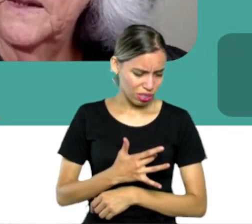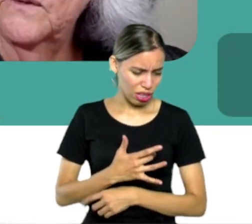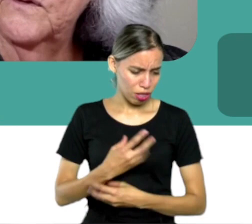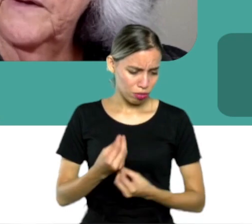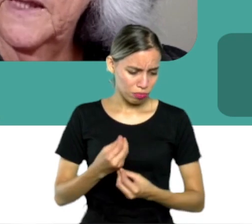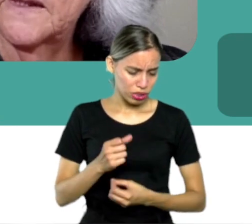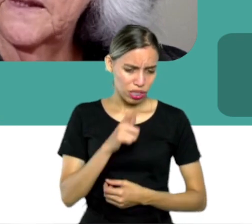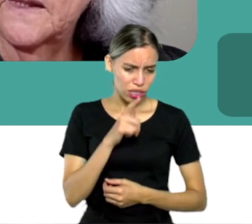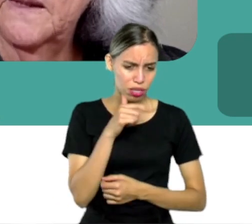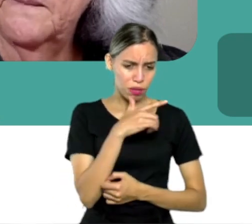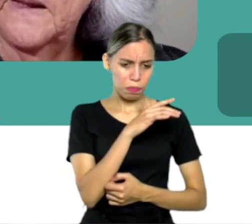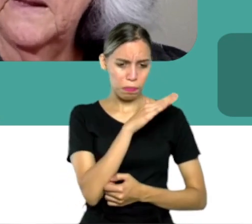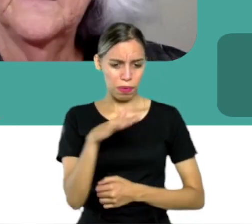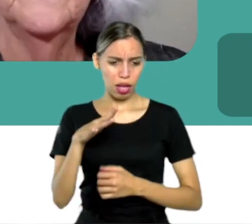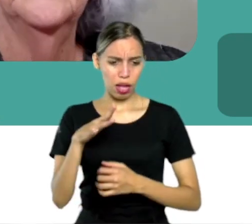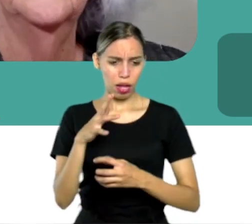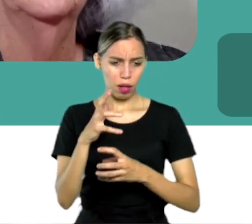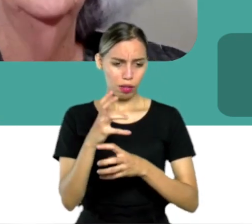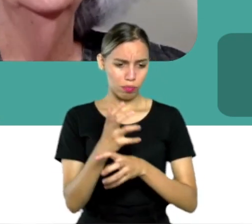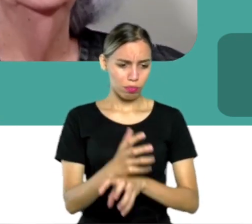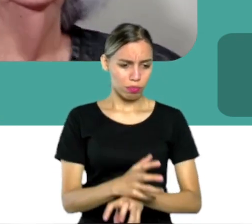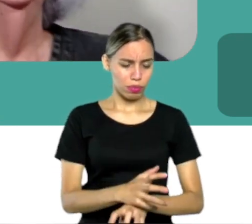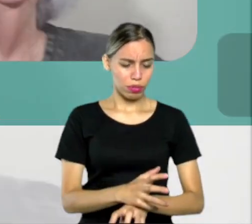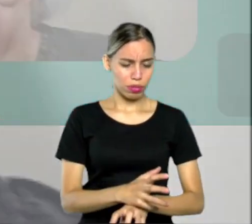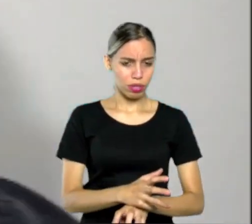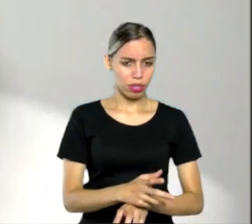tivesse que remar, tocar o barco.